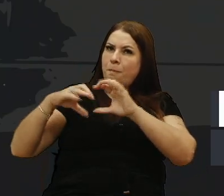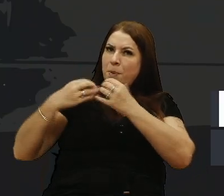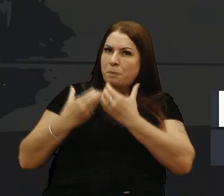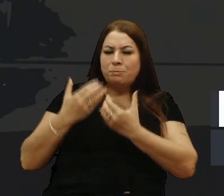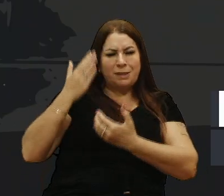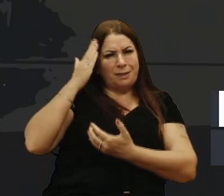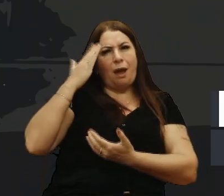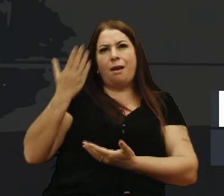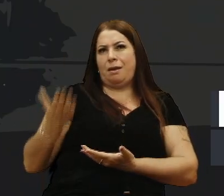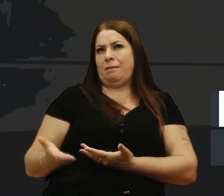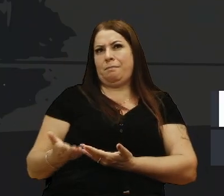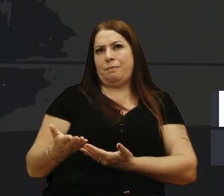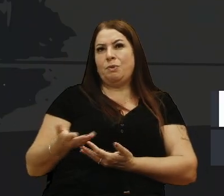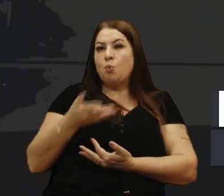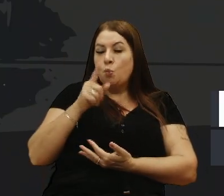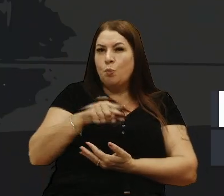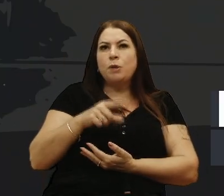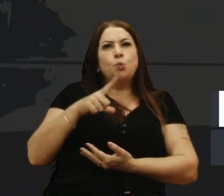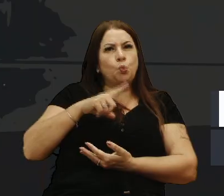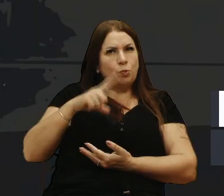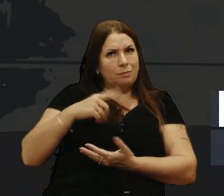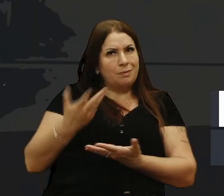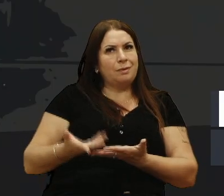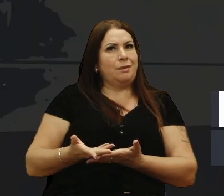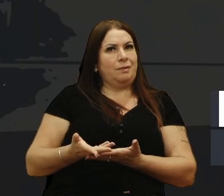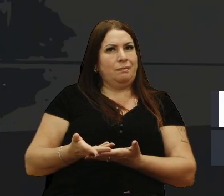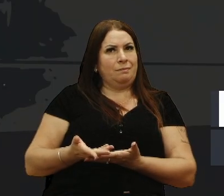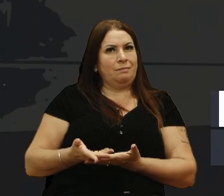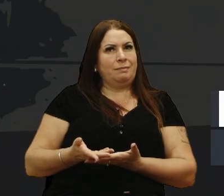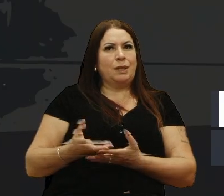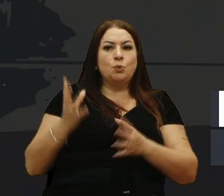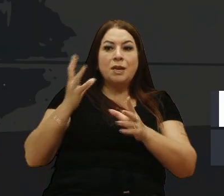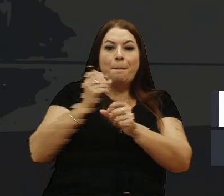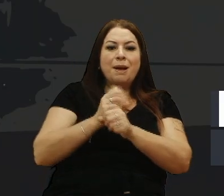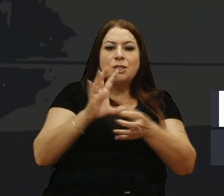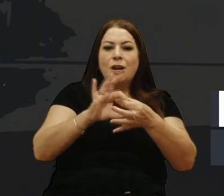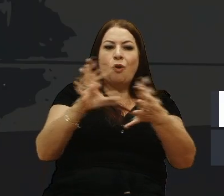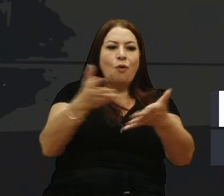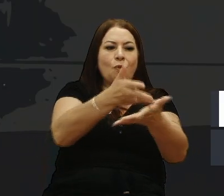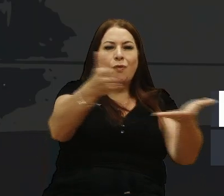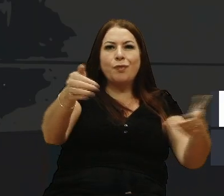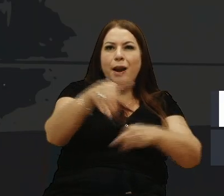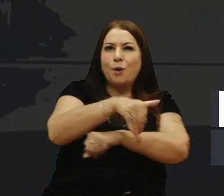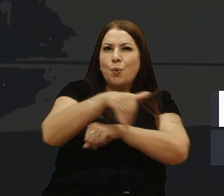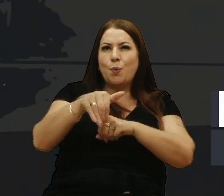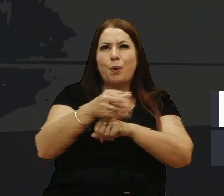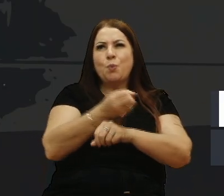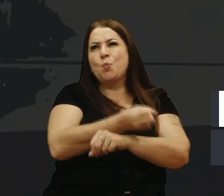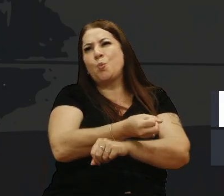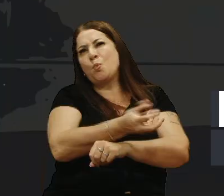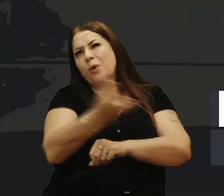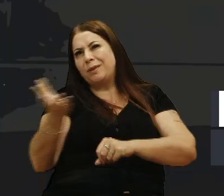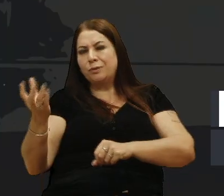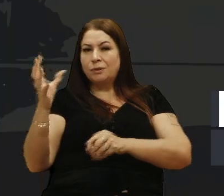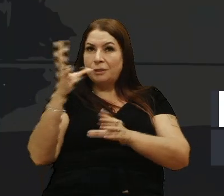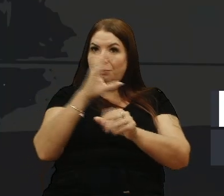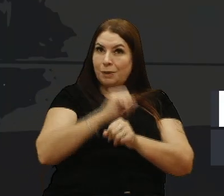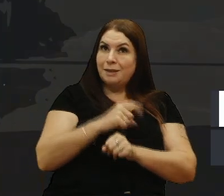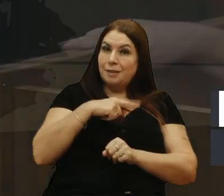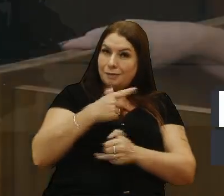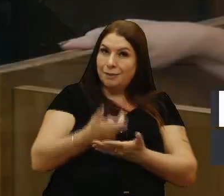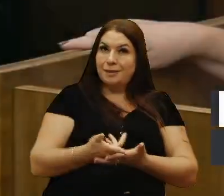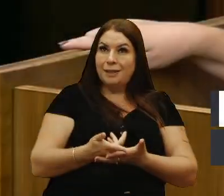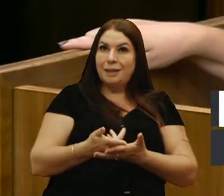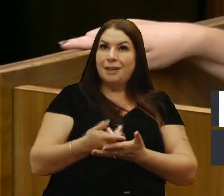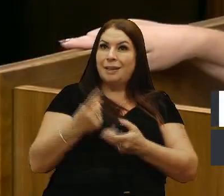gente sabe o quanto tem a questão dos animais soltos nas ruas, a quantidade de animais que estão